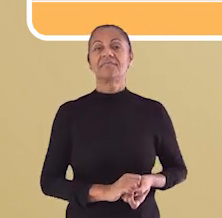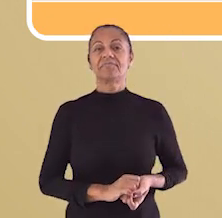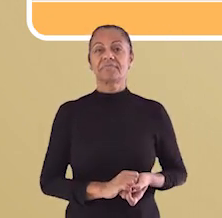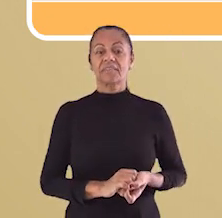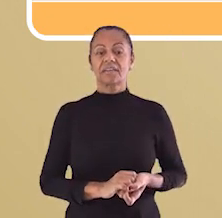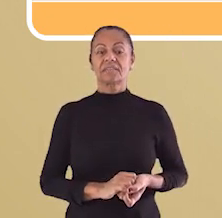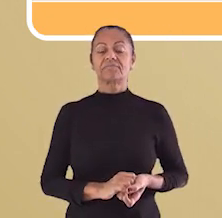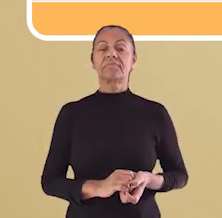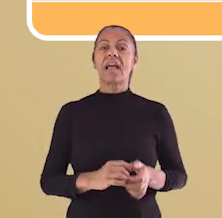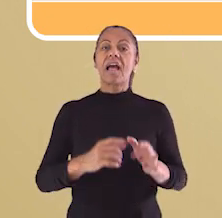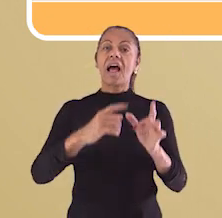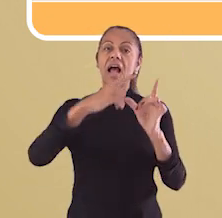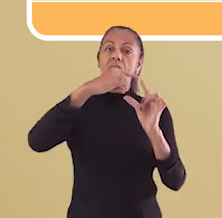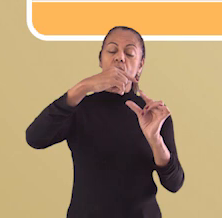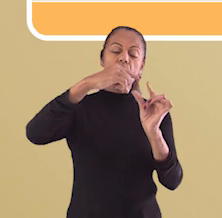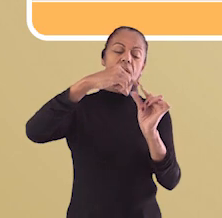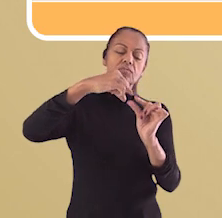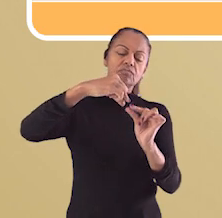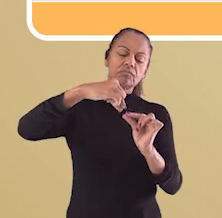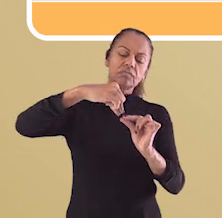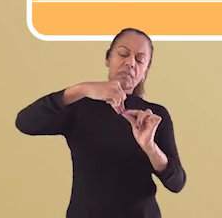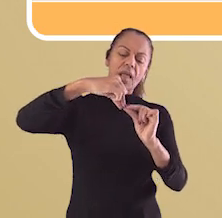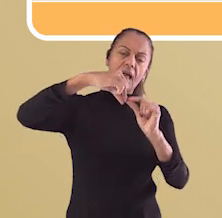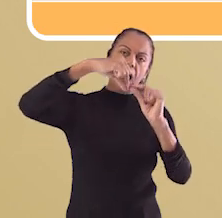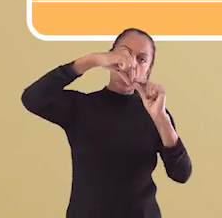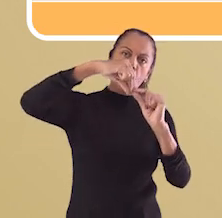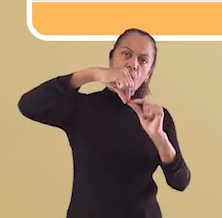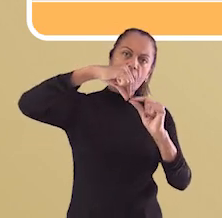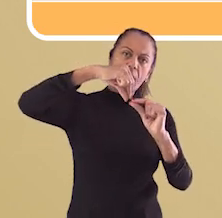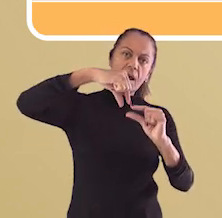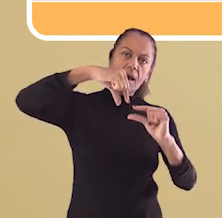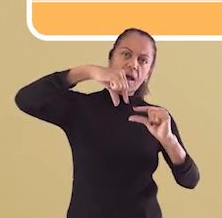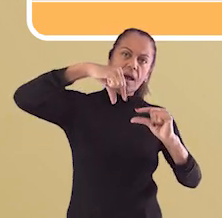intensidade. E a lua crescente, ela influencia em algo? Bem,